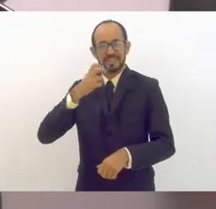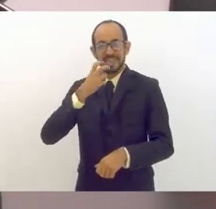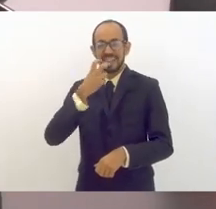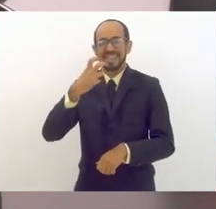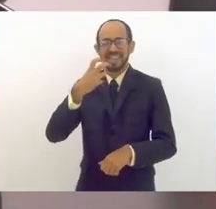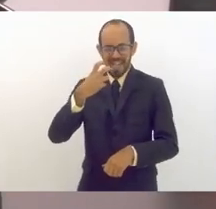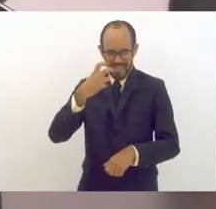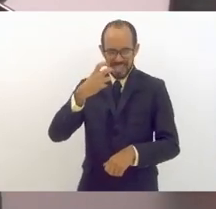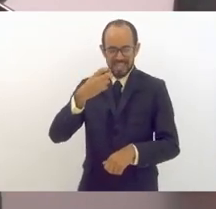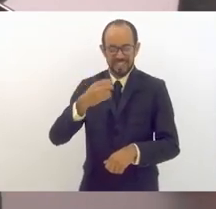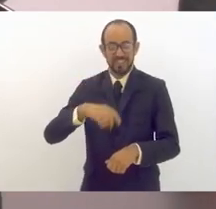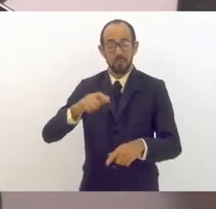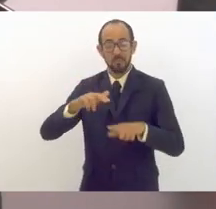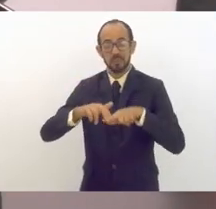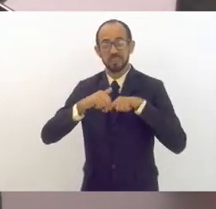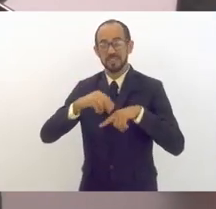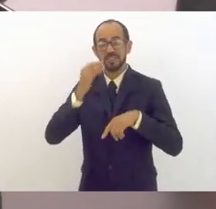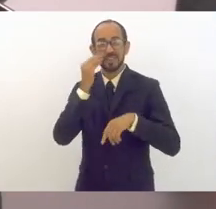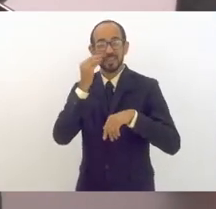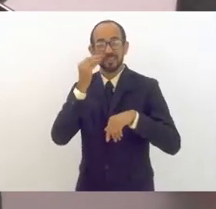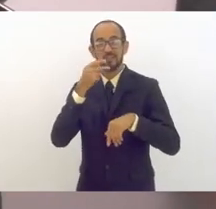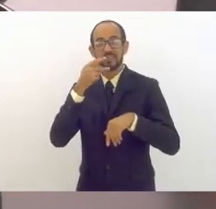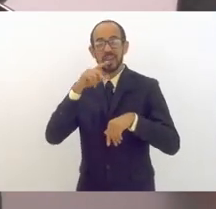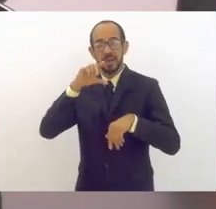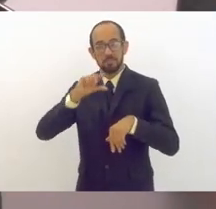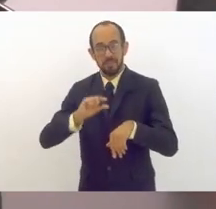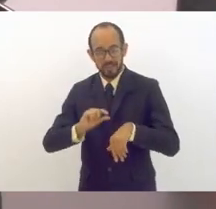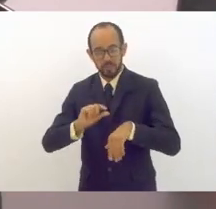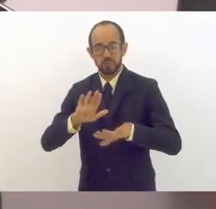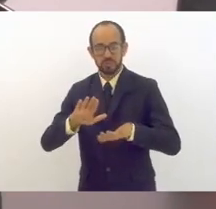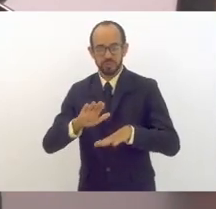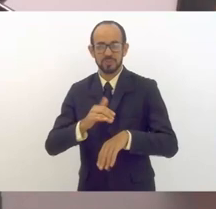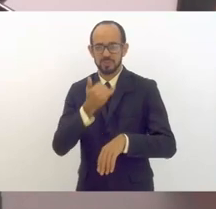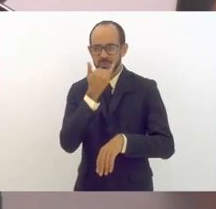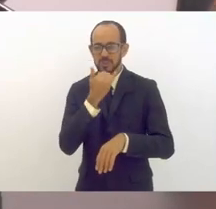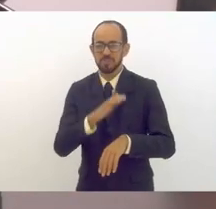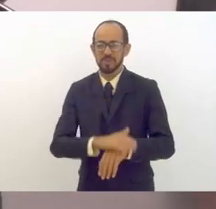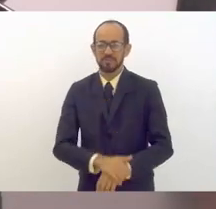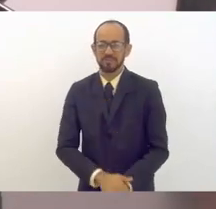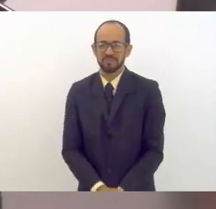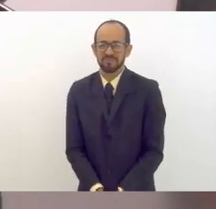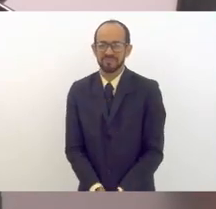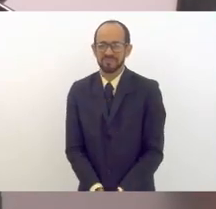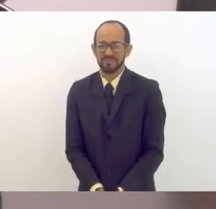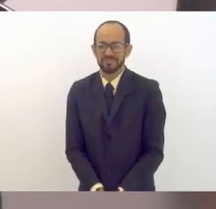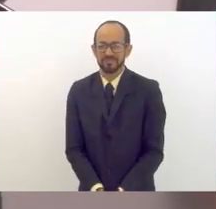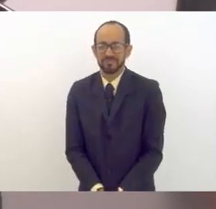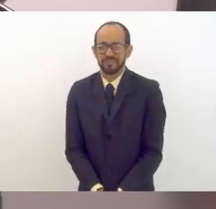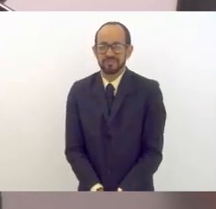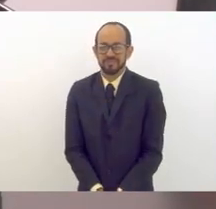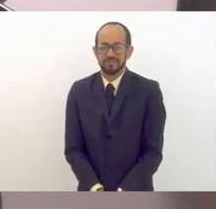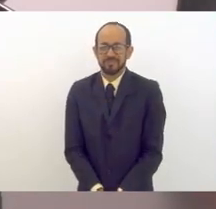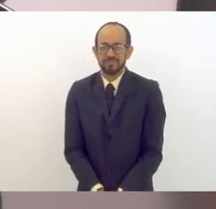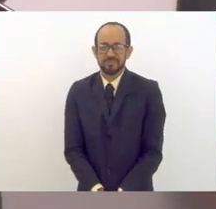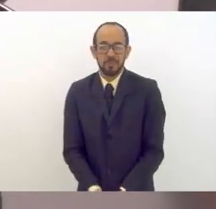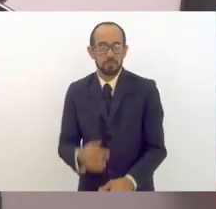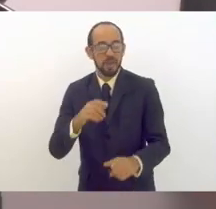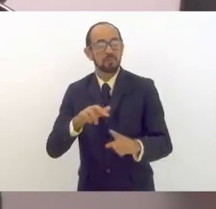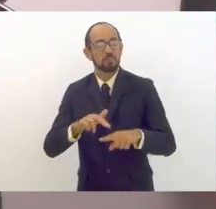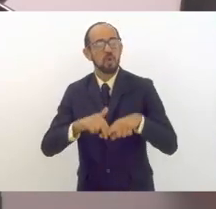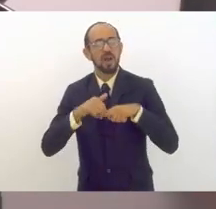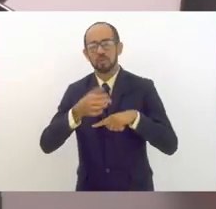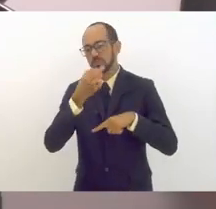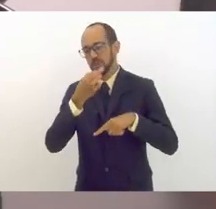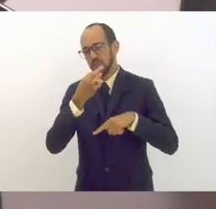parecer que eu estou gritando. E estou, né? Quando a gente grita, a gente parece que está irritado. Eu também